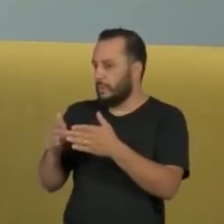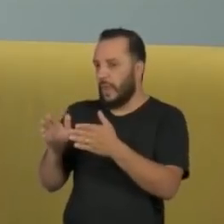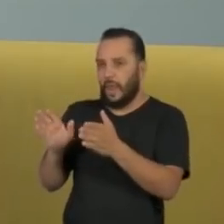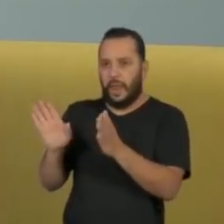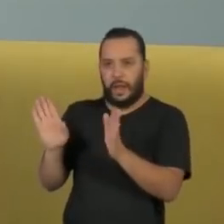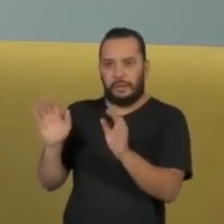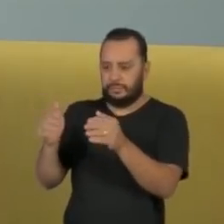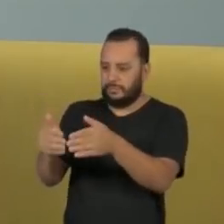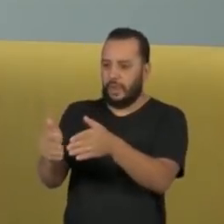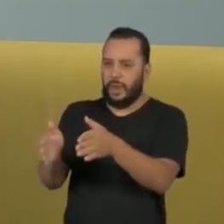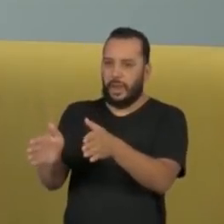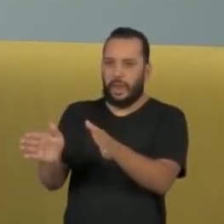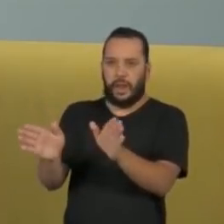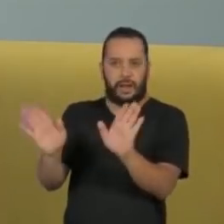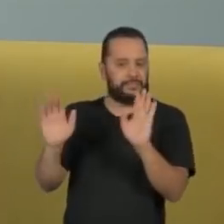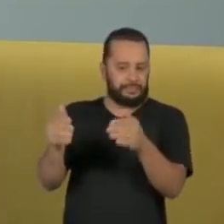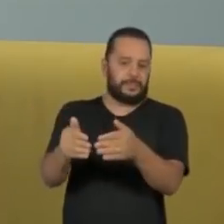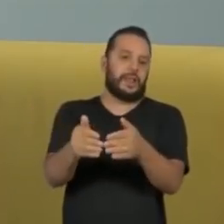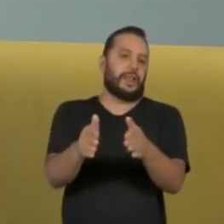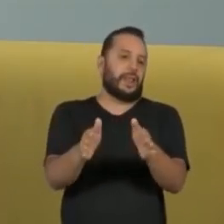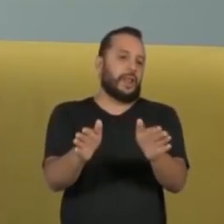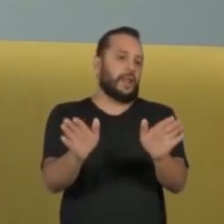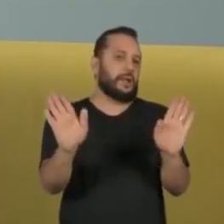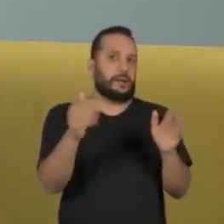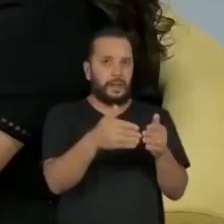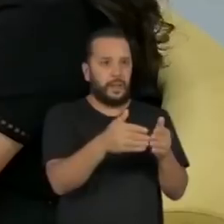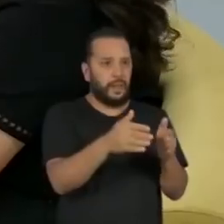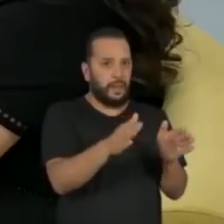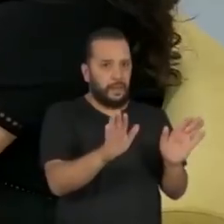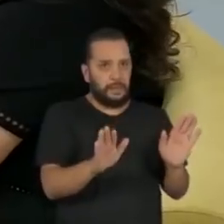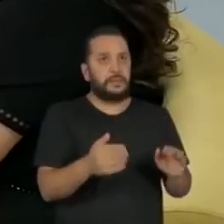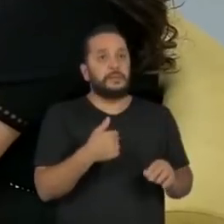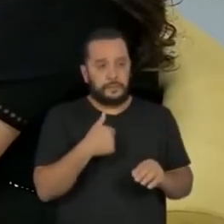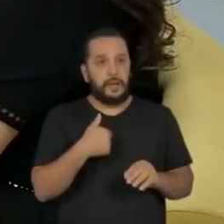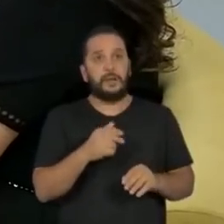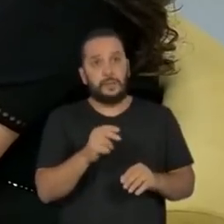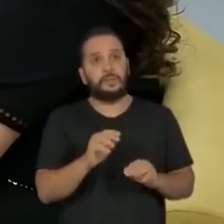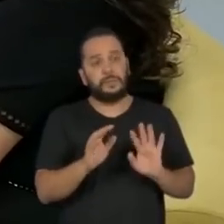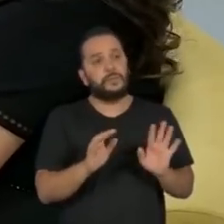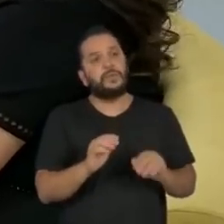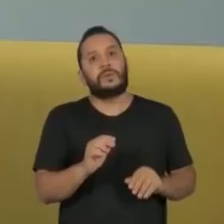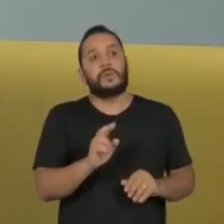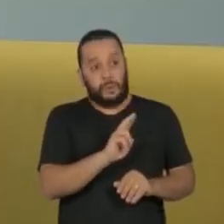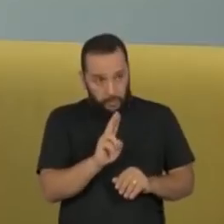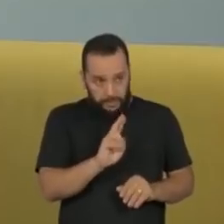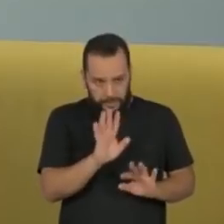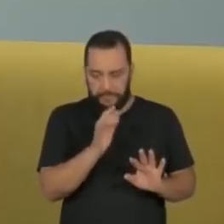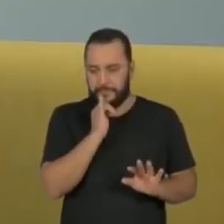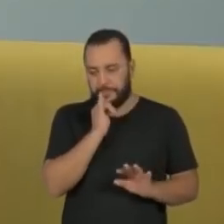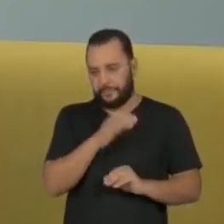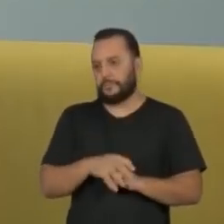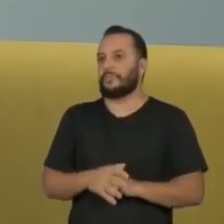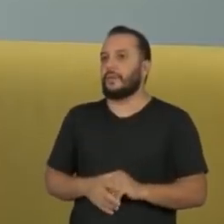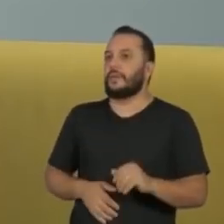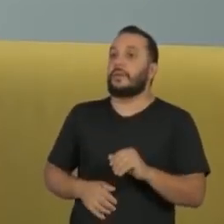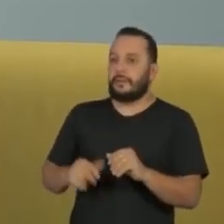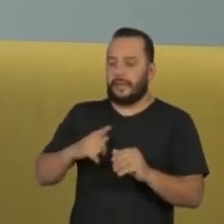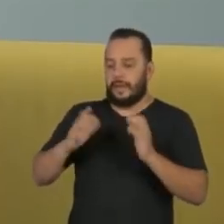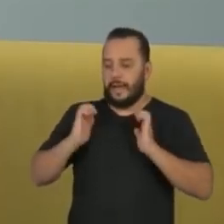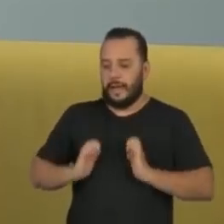né? Então, você quer que eu nomine as áreas? Eu posso? Então vamos lá. Nós temos